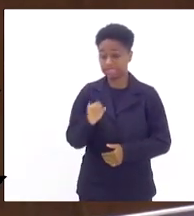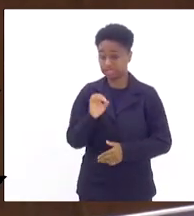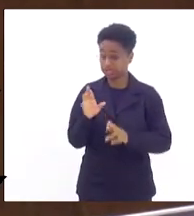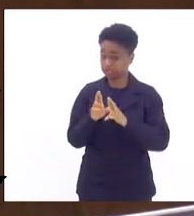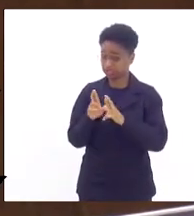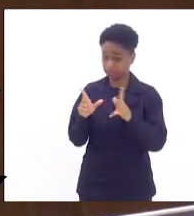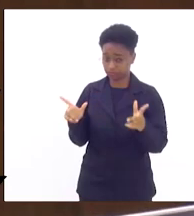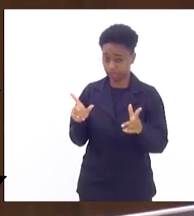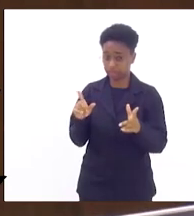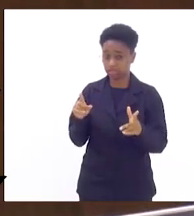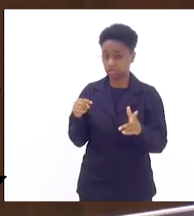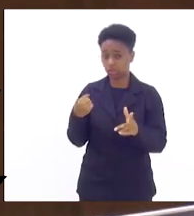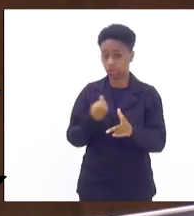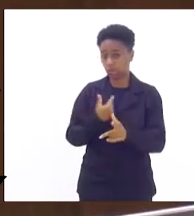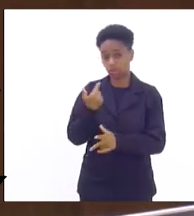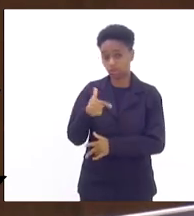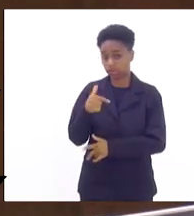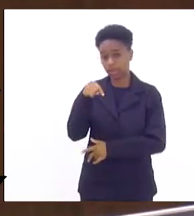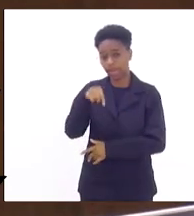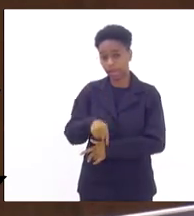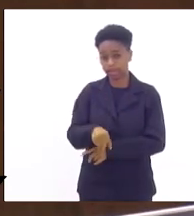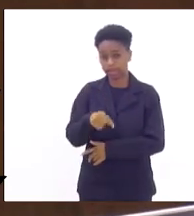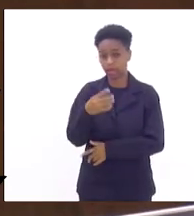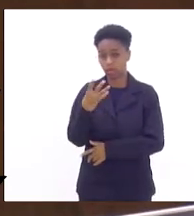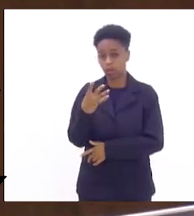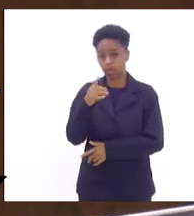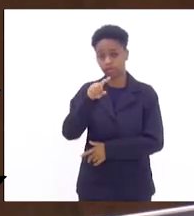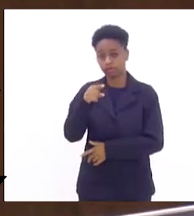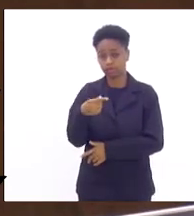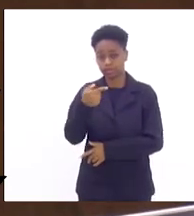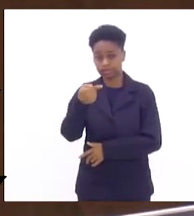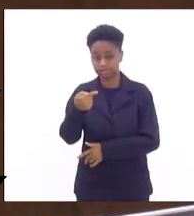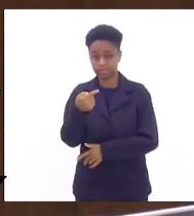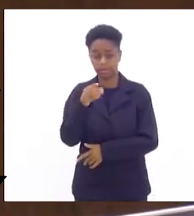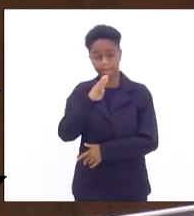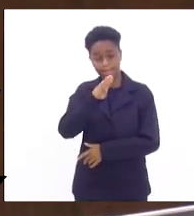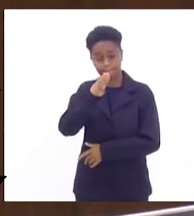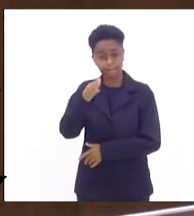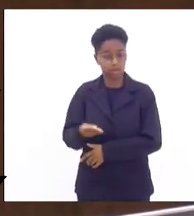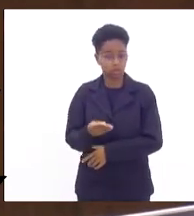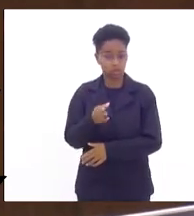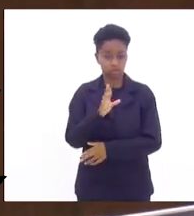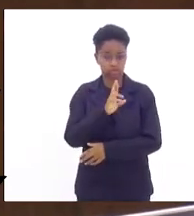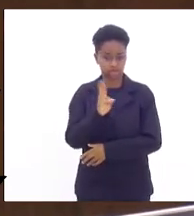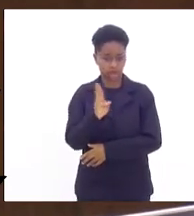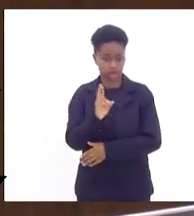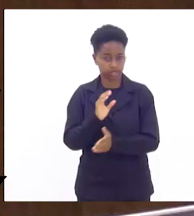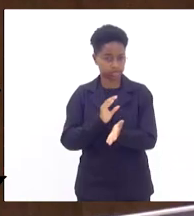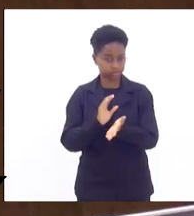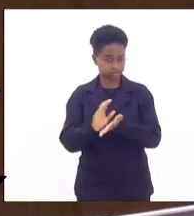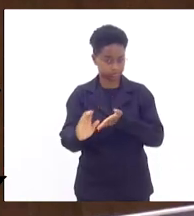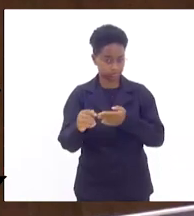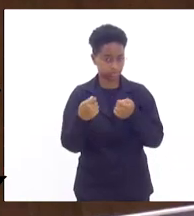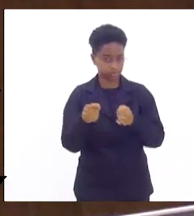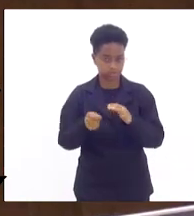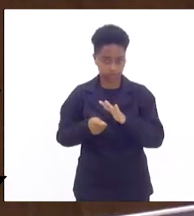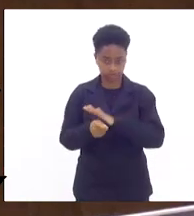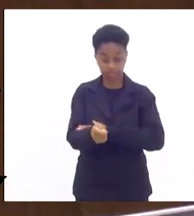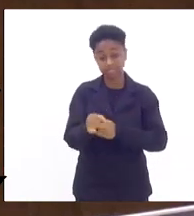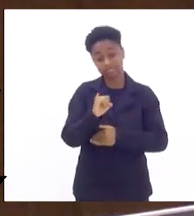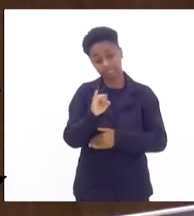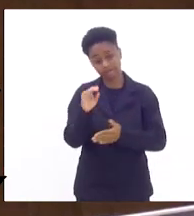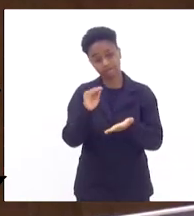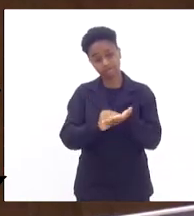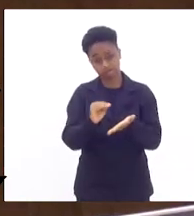teria na Rio Mais 4,7 bilhões de reais de investimentos a fazer. Se temos tanto investimento a